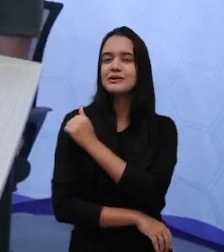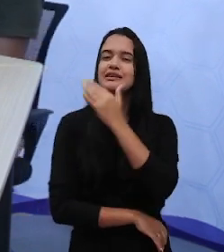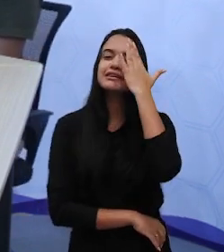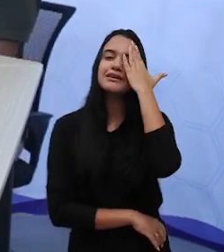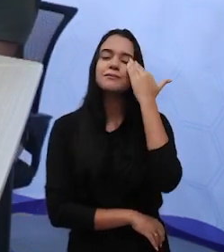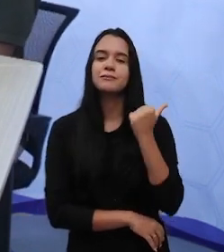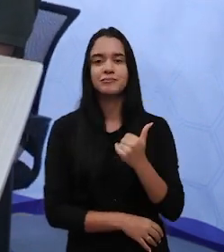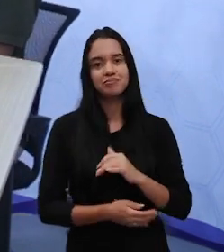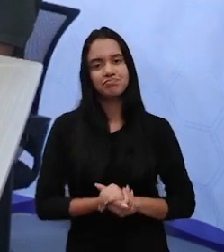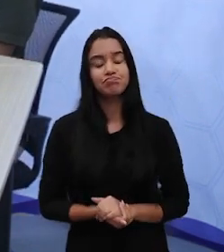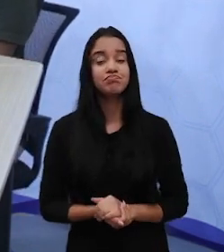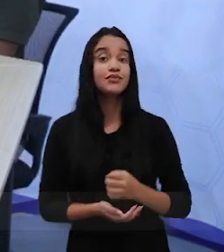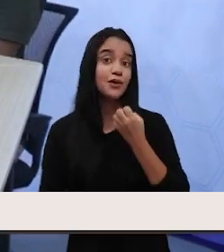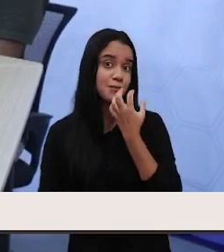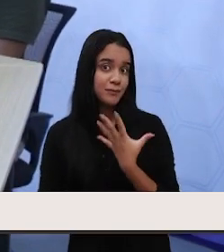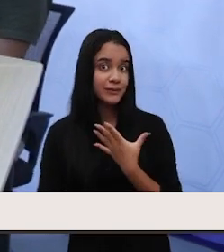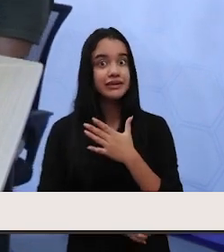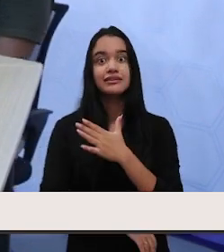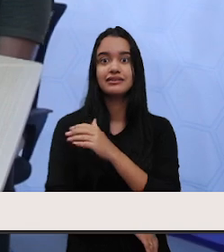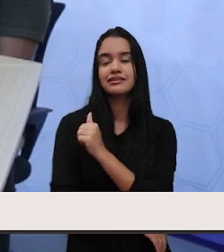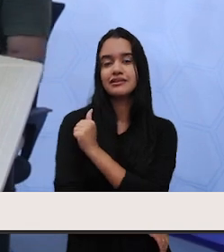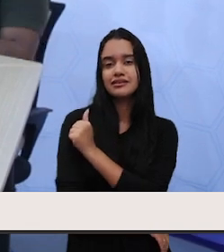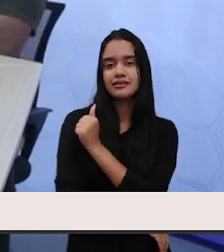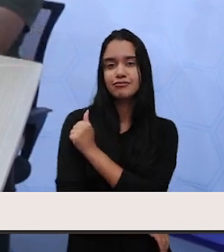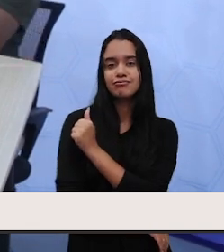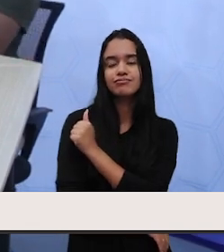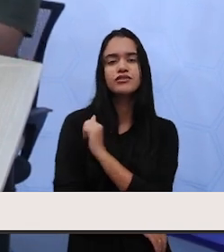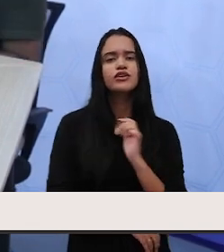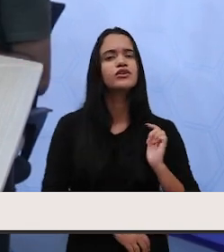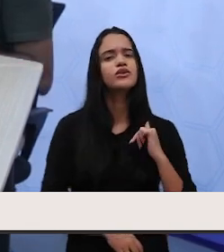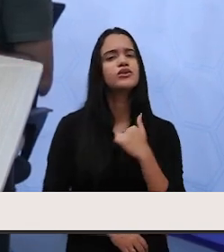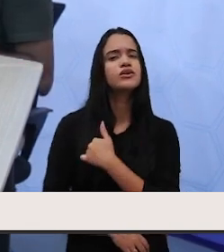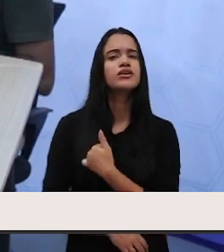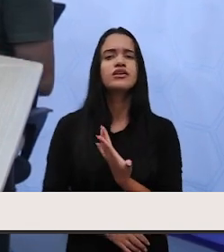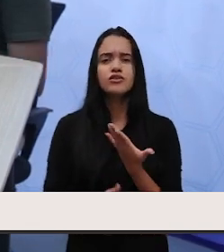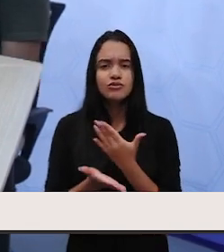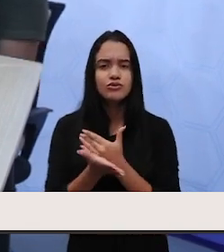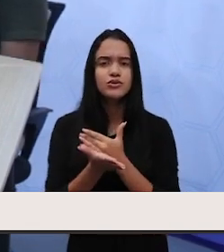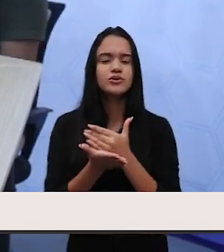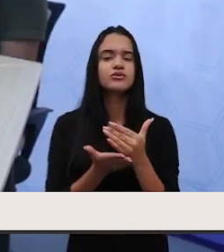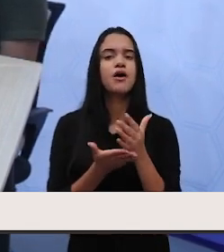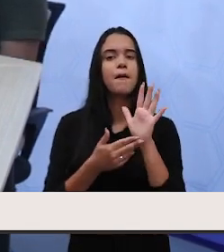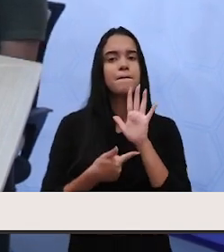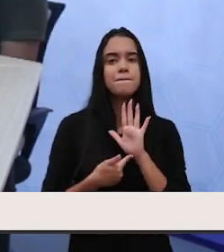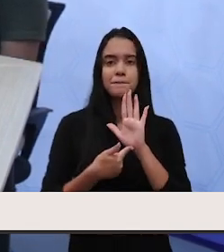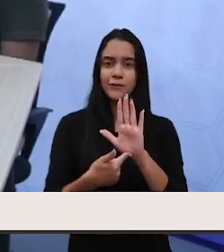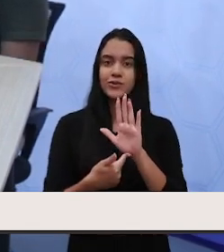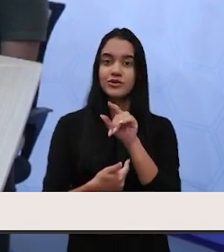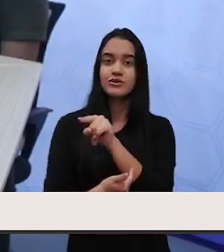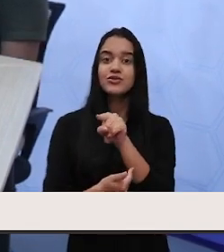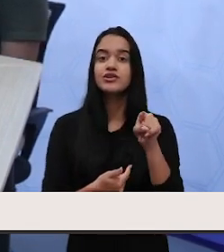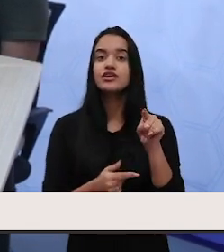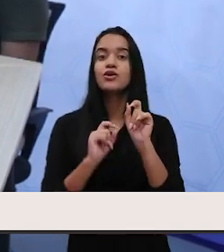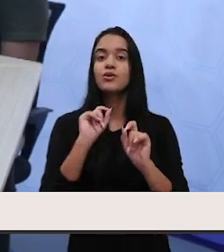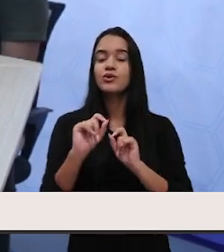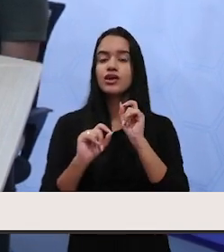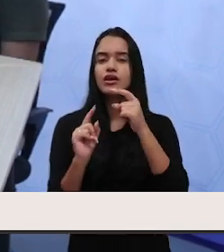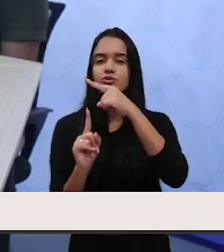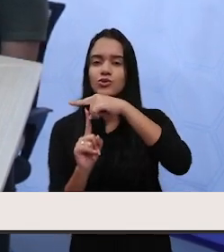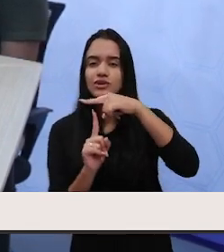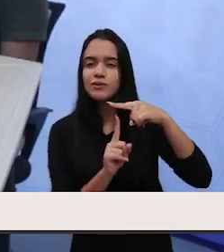sabendo? Bem, estudante de secretaria, nós vamos dar início, mostrando a vocês os tipos